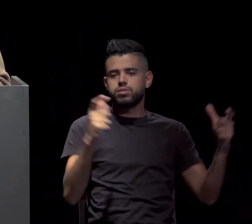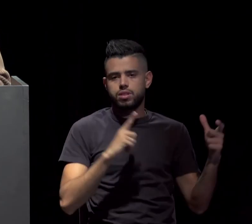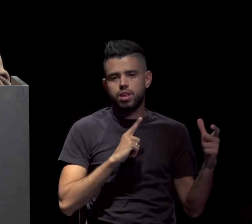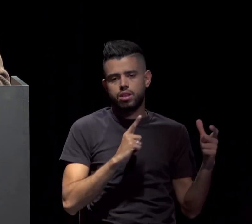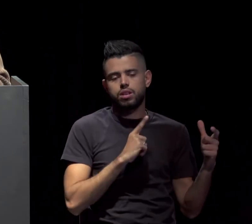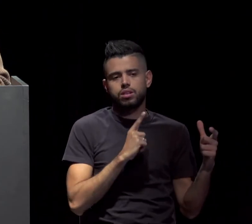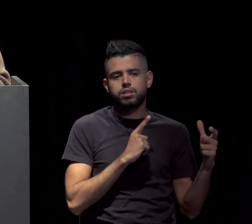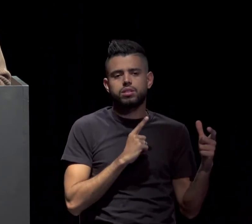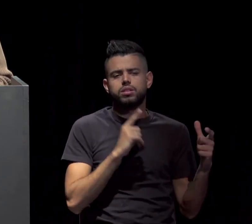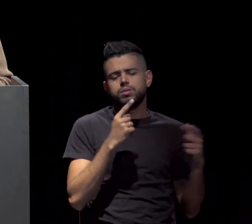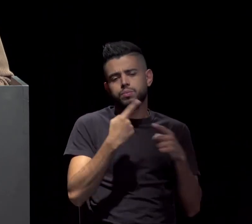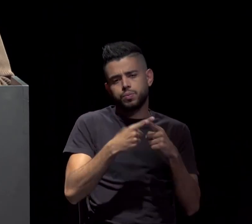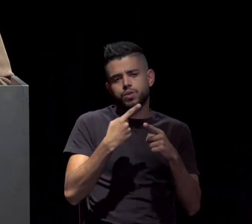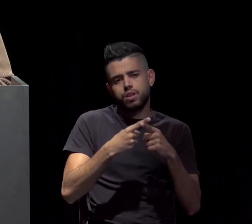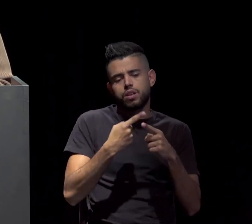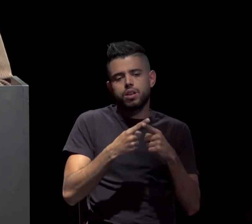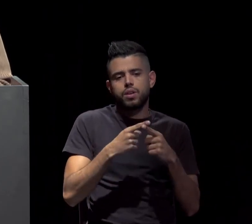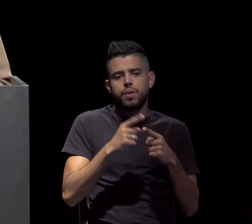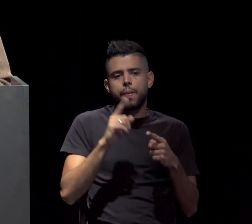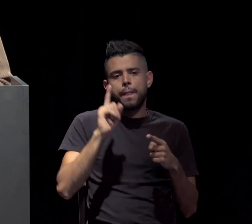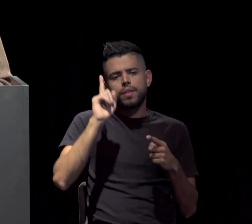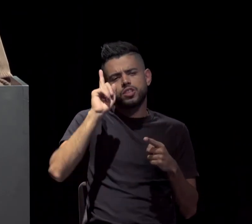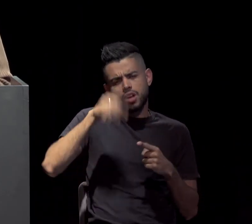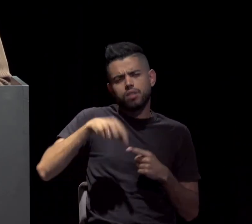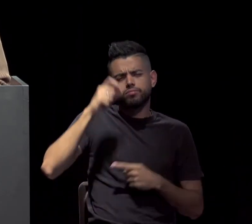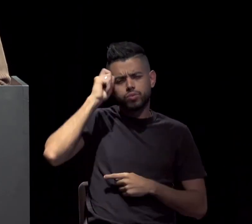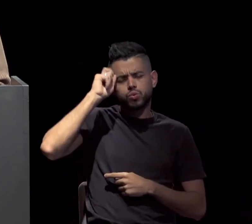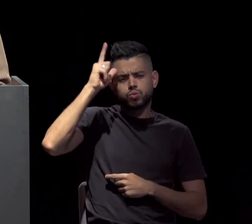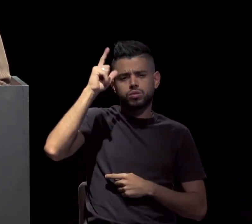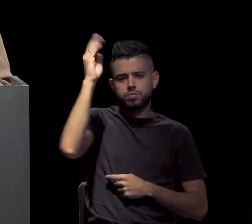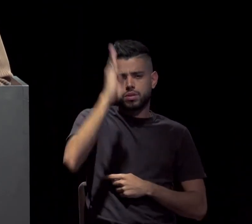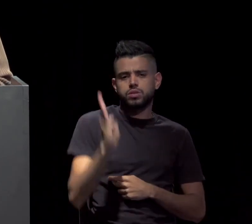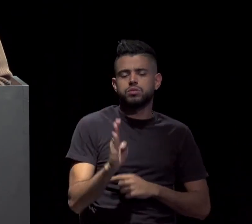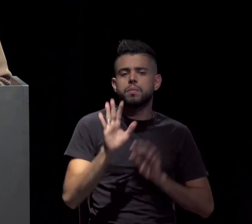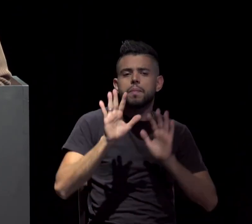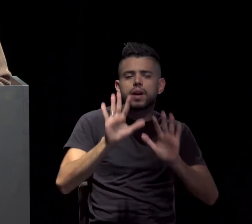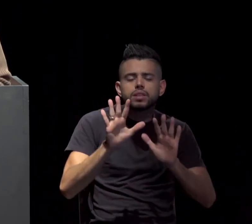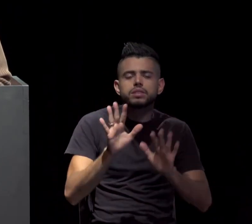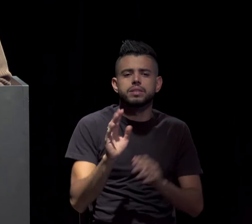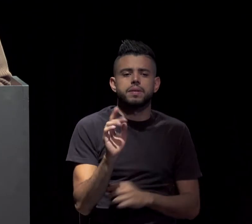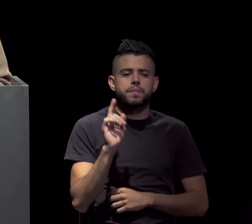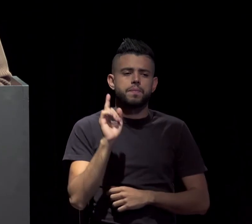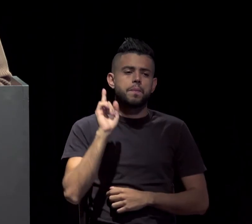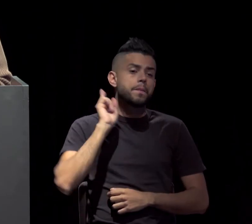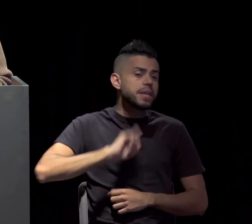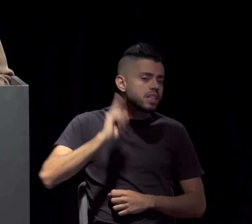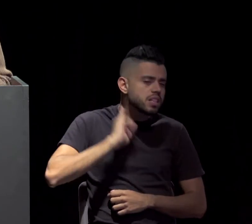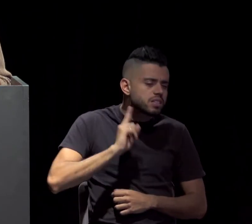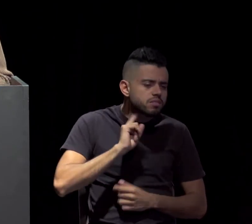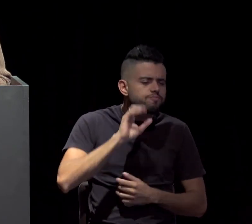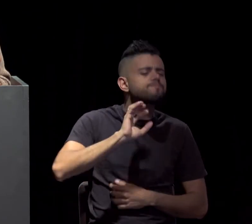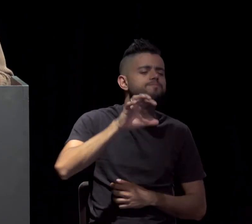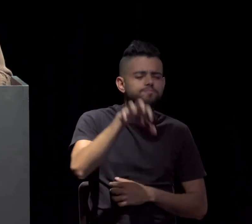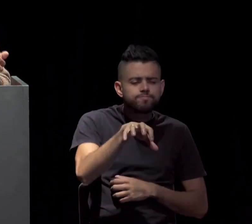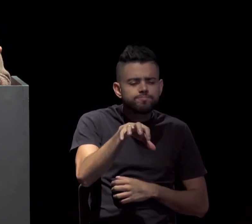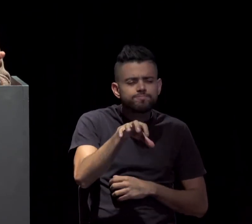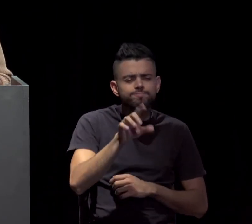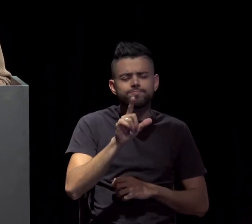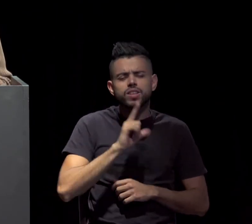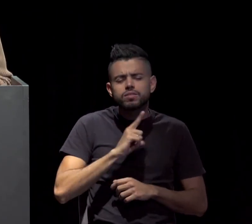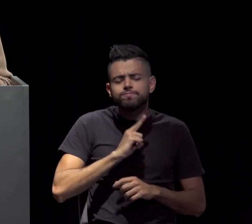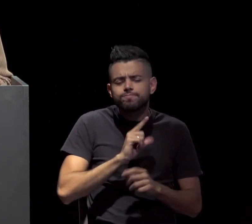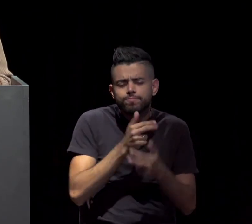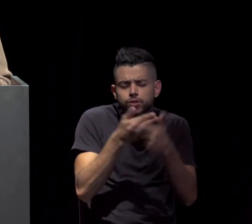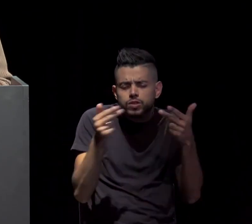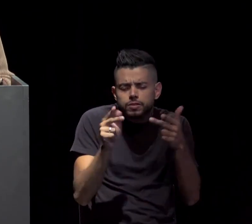decisiva para a constituição do que é o complexo cultural brasileiro. Mas Minas Gerais tem algumas peculiaridades, algumas das quais viraram anedota em